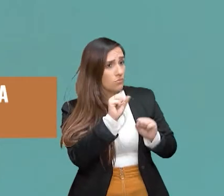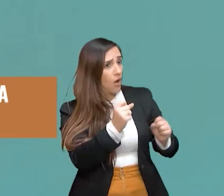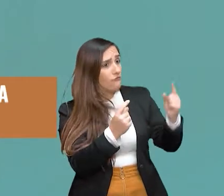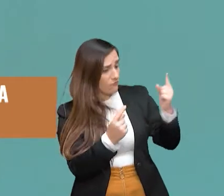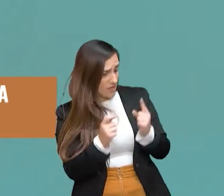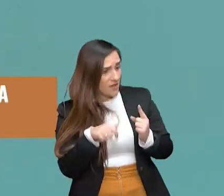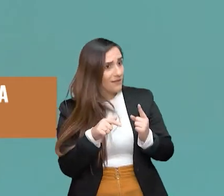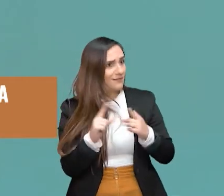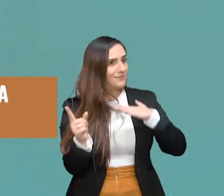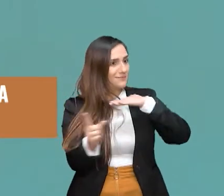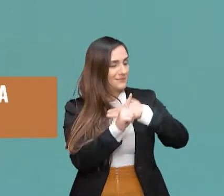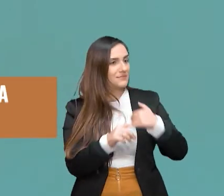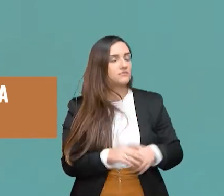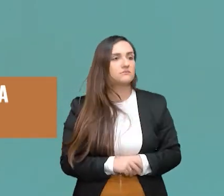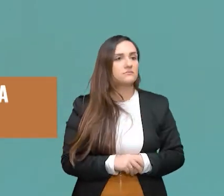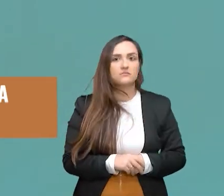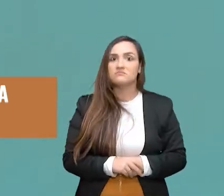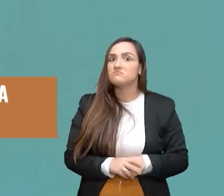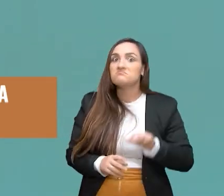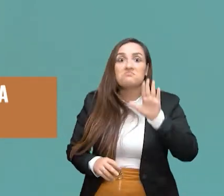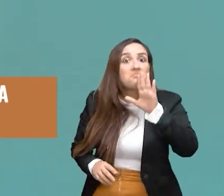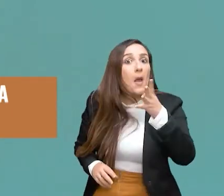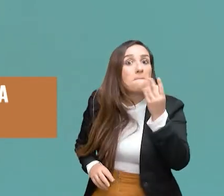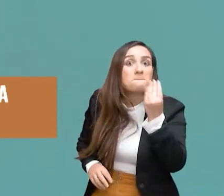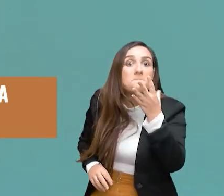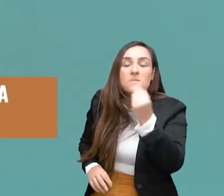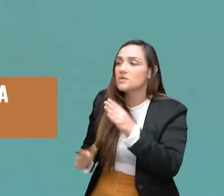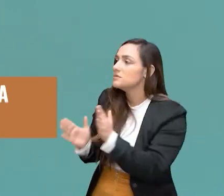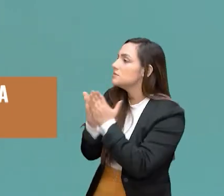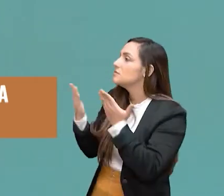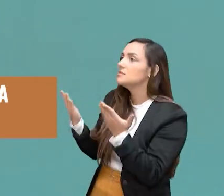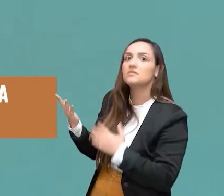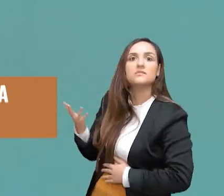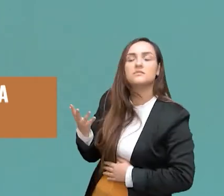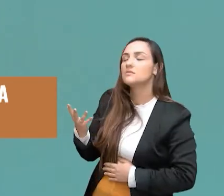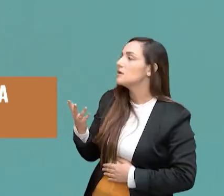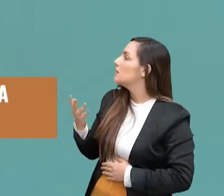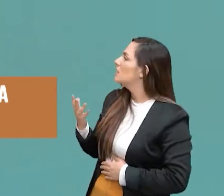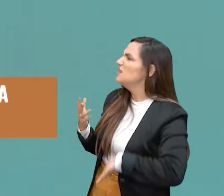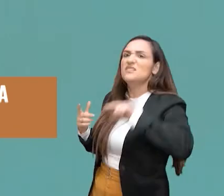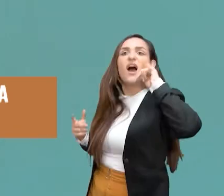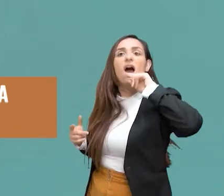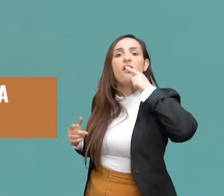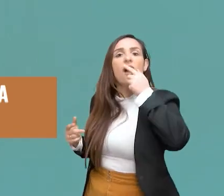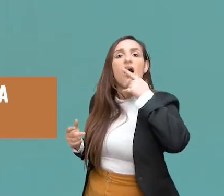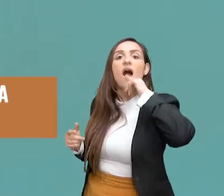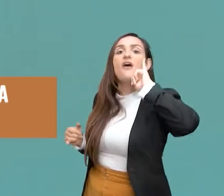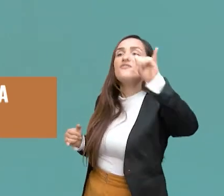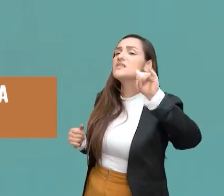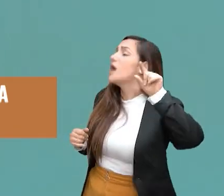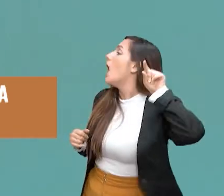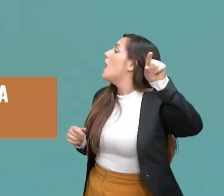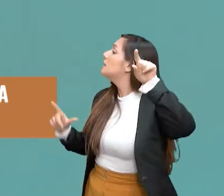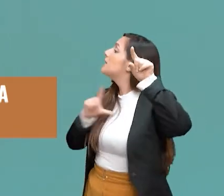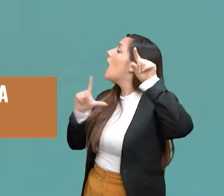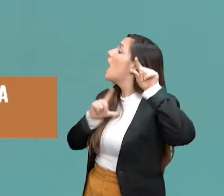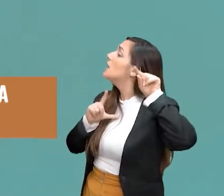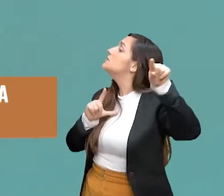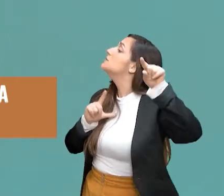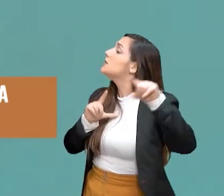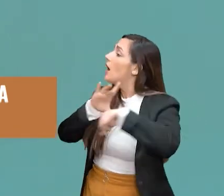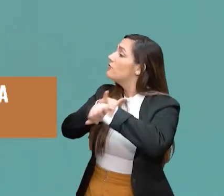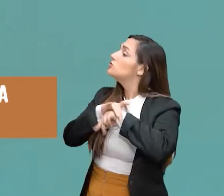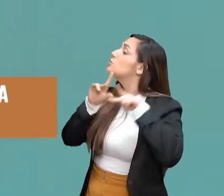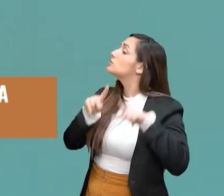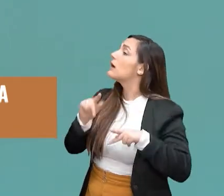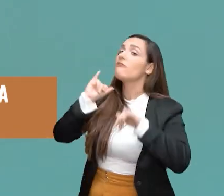caso ela se sinta à vontade, para que ela compareça também. E muitas pessoas vêm convidadas pelas próprias pessoas que